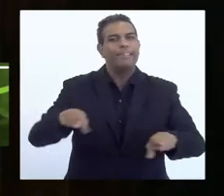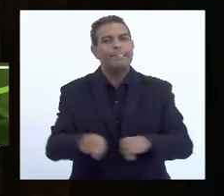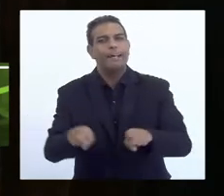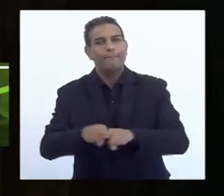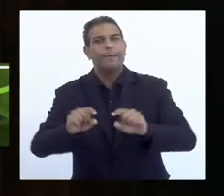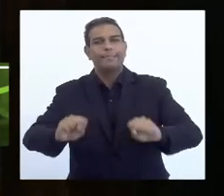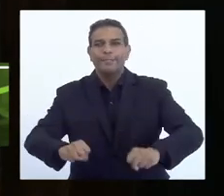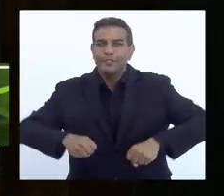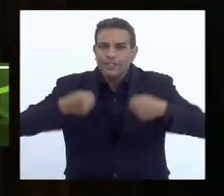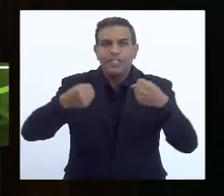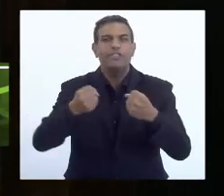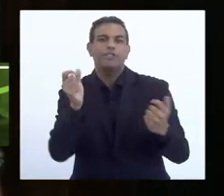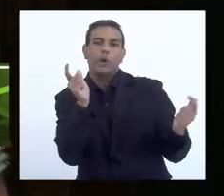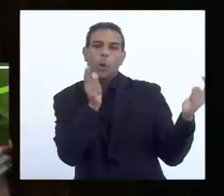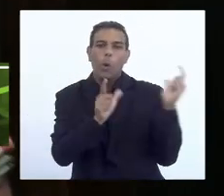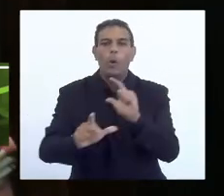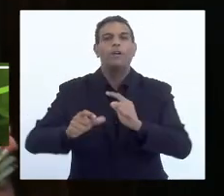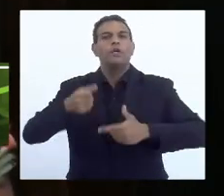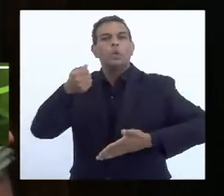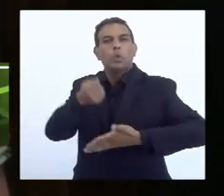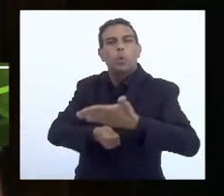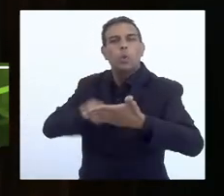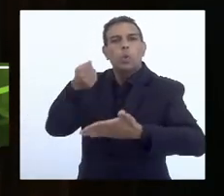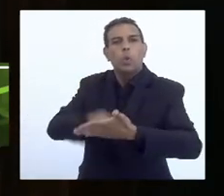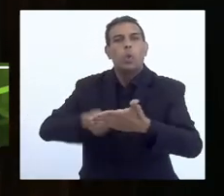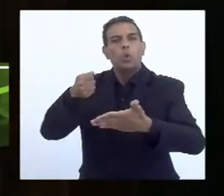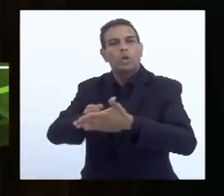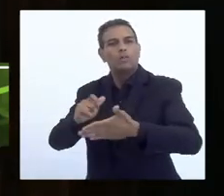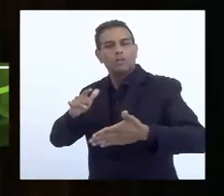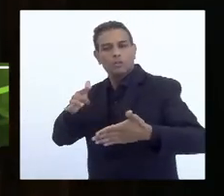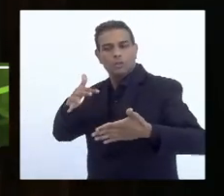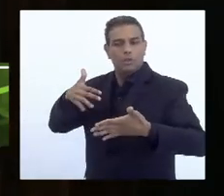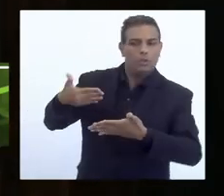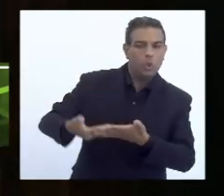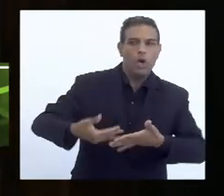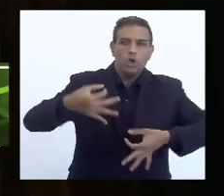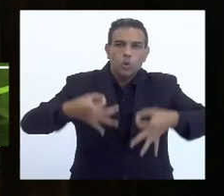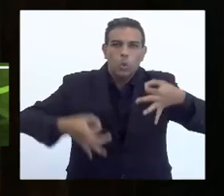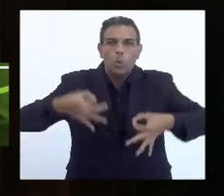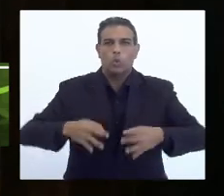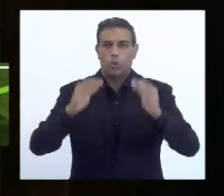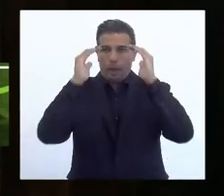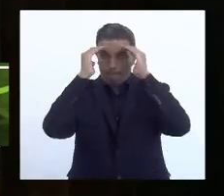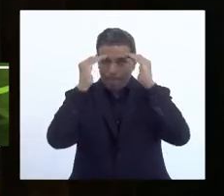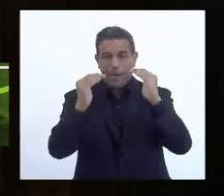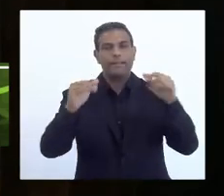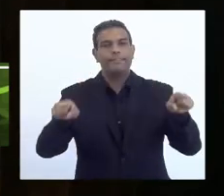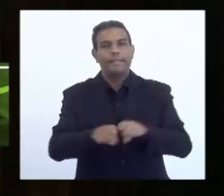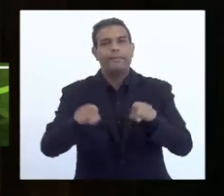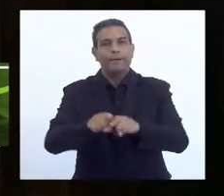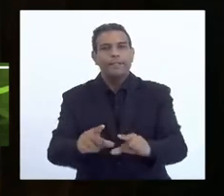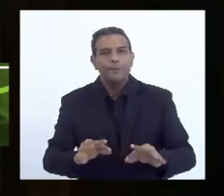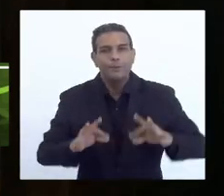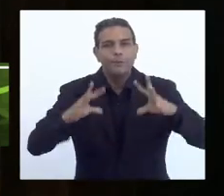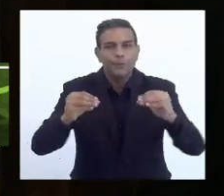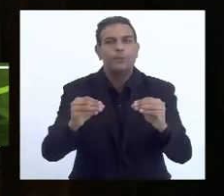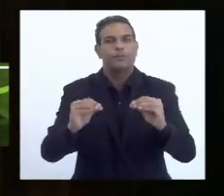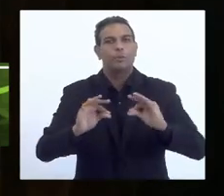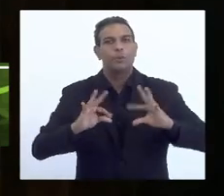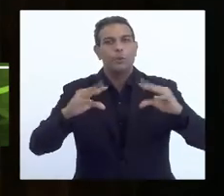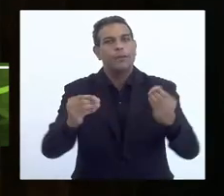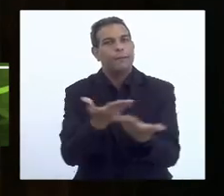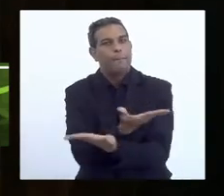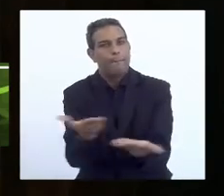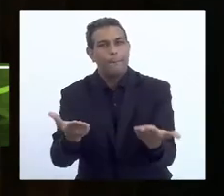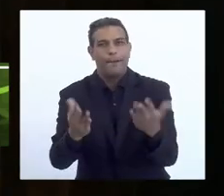muita resistência, lutando bravamente por justiça e por respeito, para falar para quem quiser ouvir